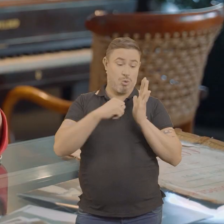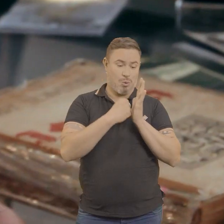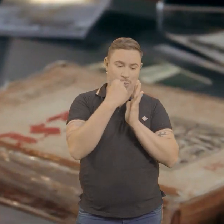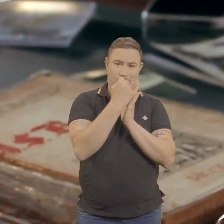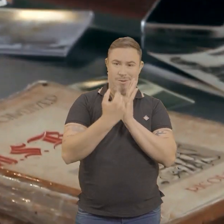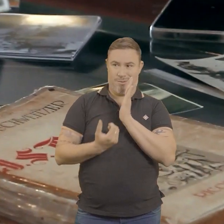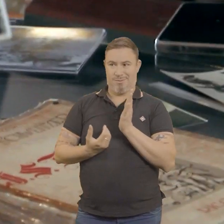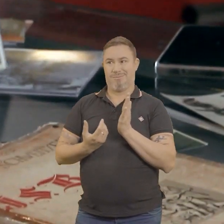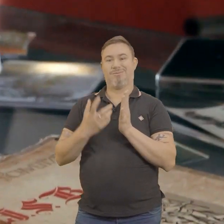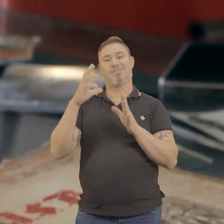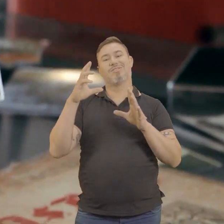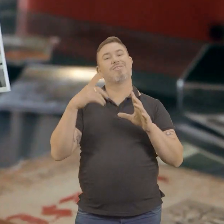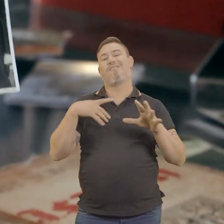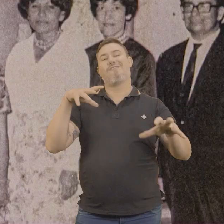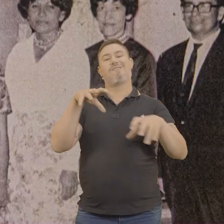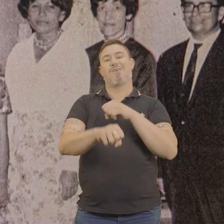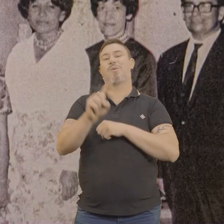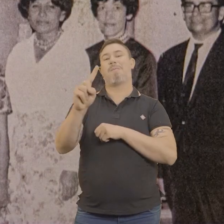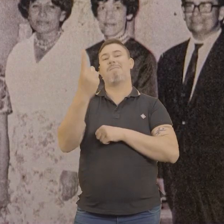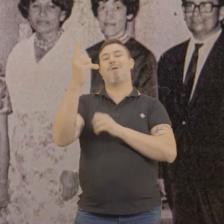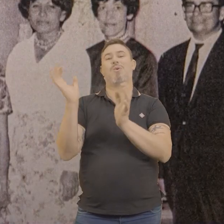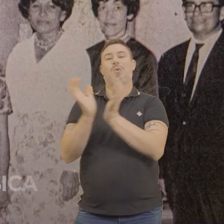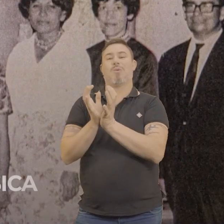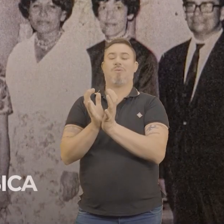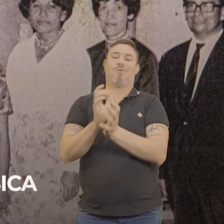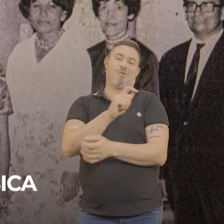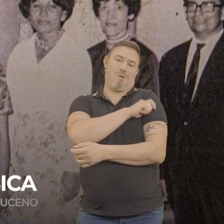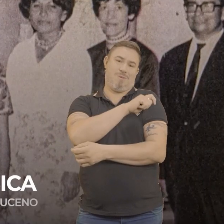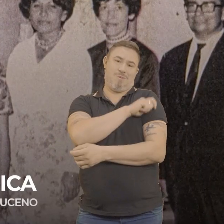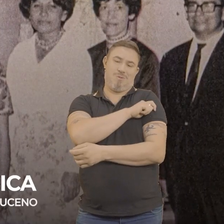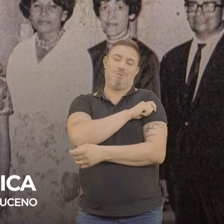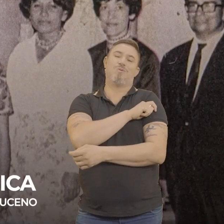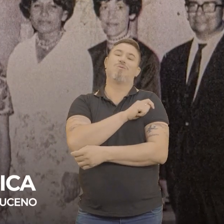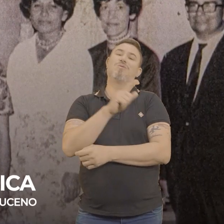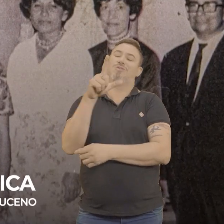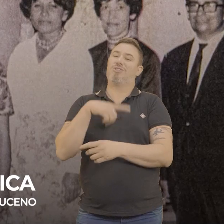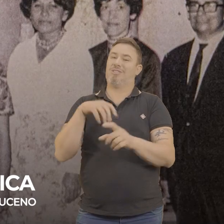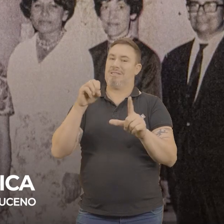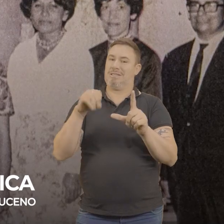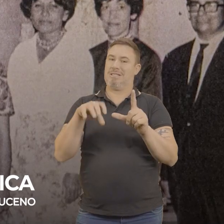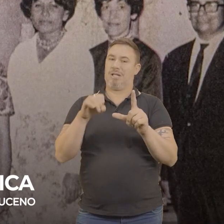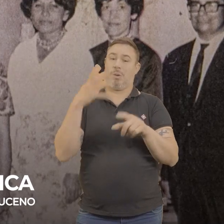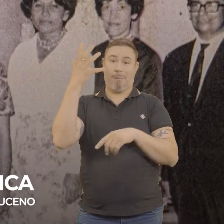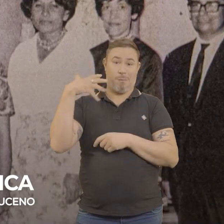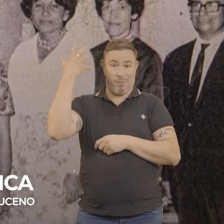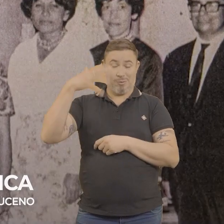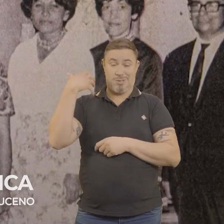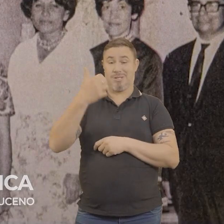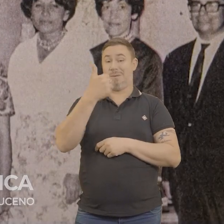da formatura da primeira turma de licenciatura em música no ano